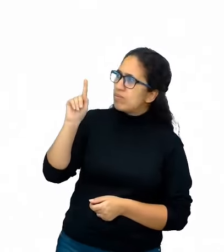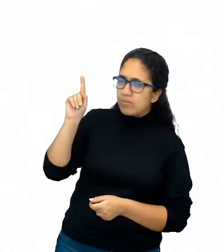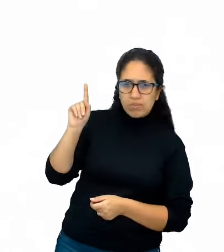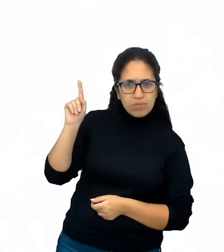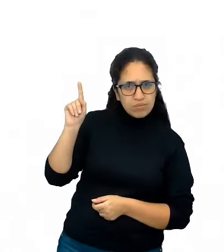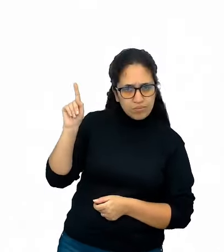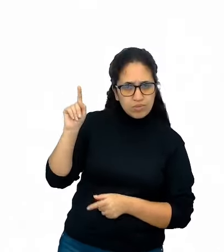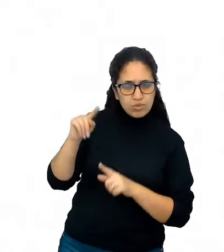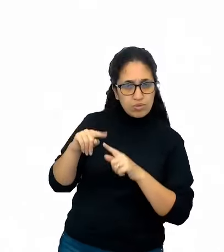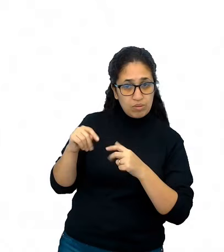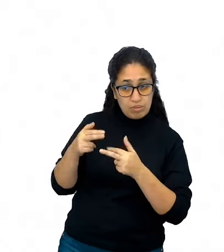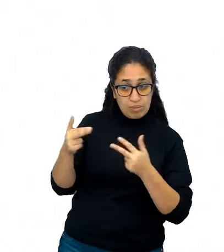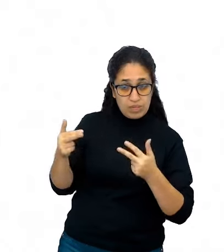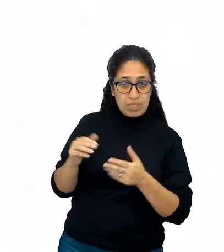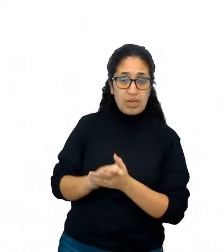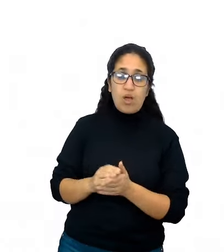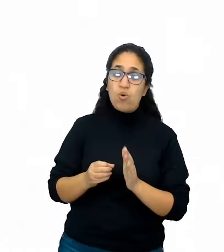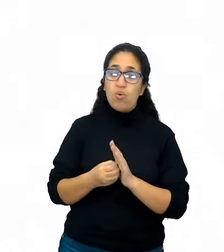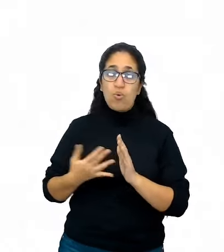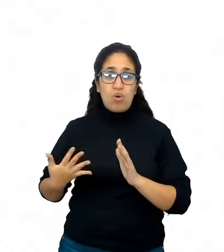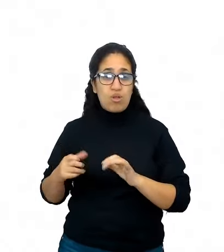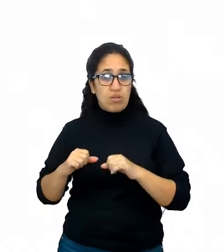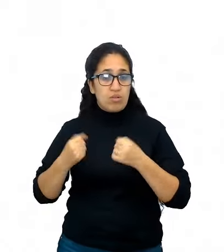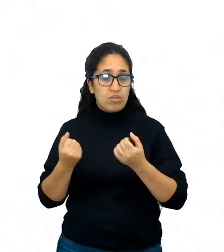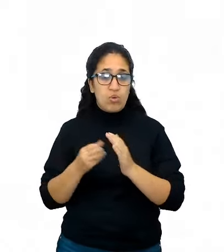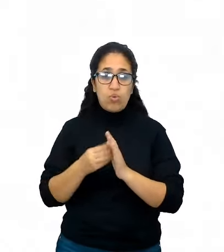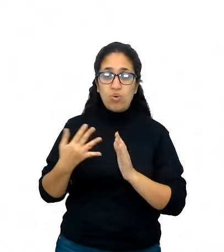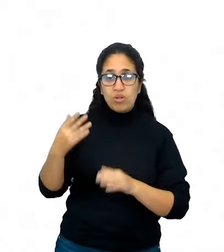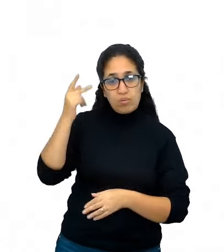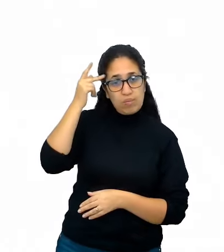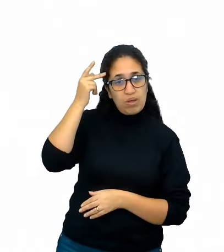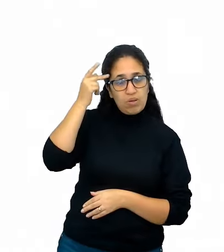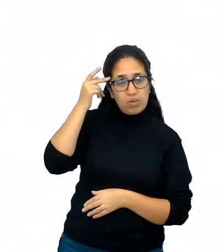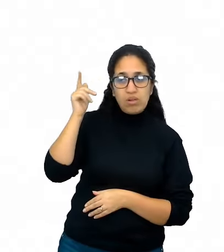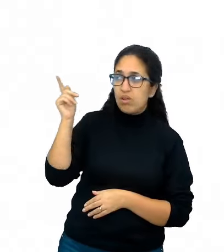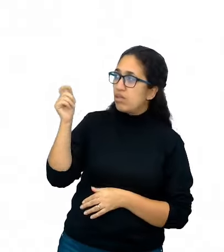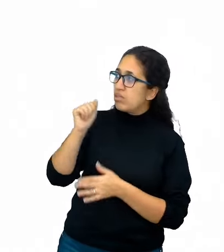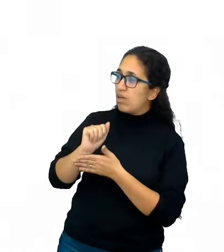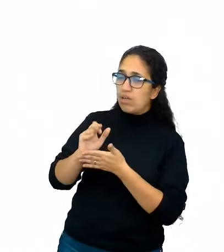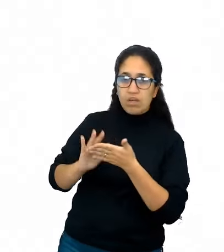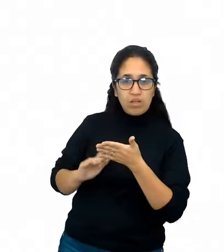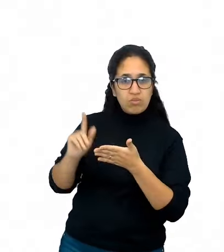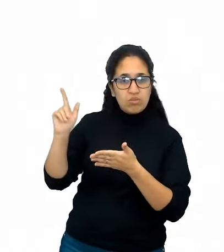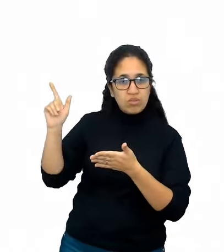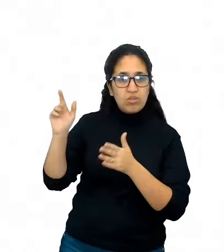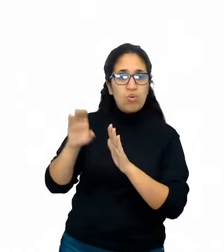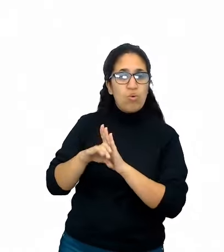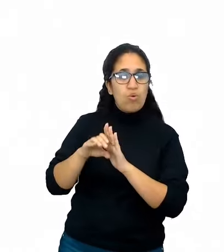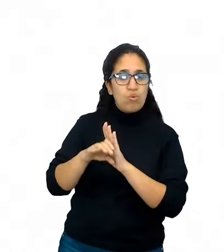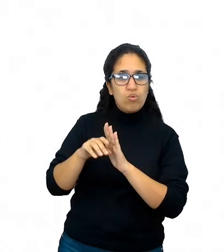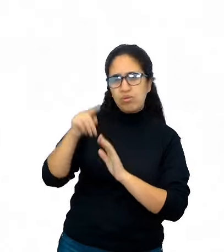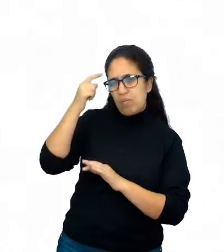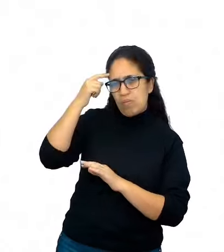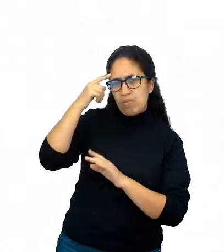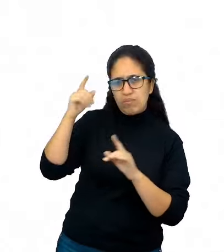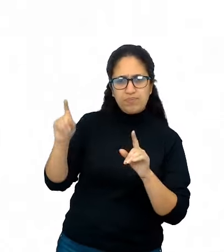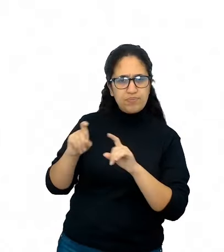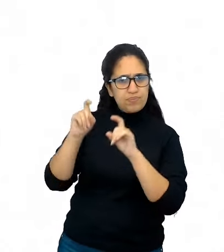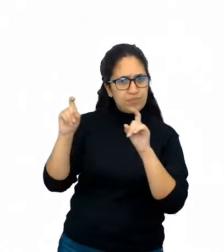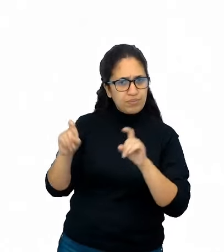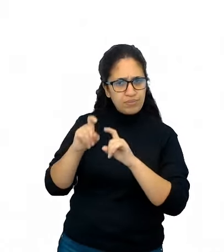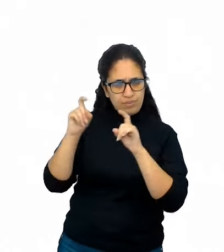no material, né, currículo em ação, no currículo paulista, atividades que envolvem o conceito do pensamento